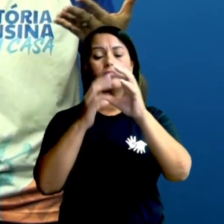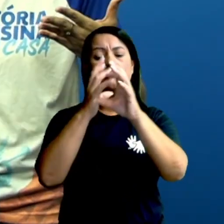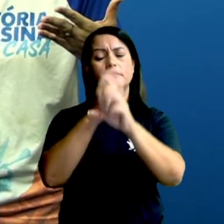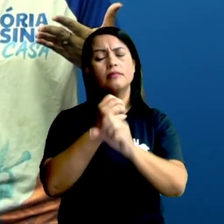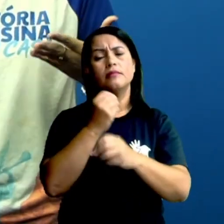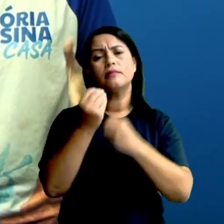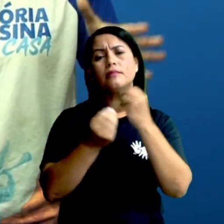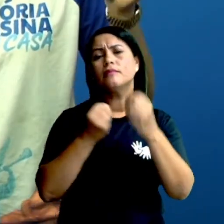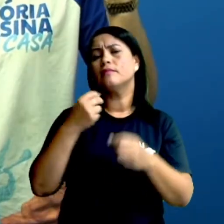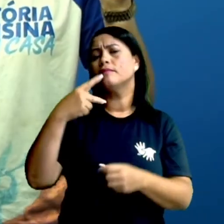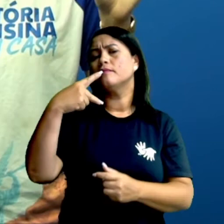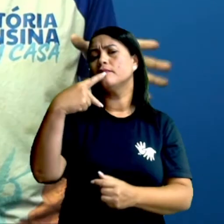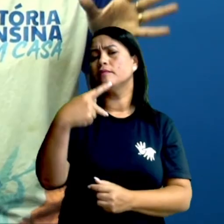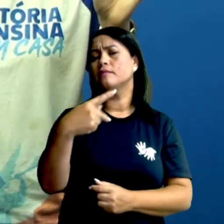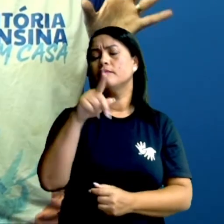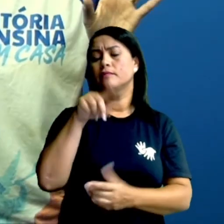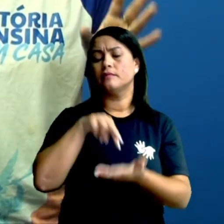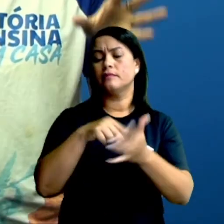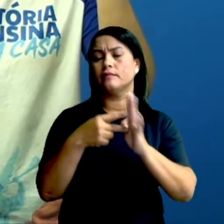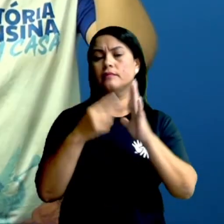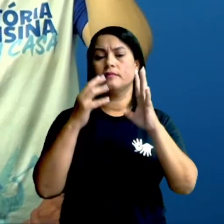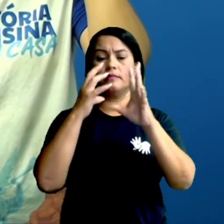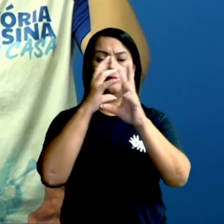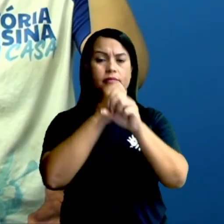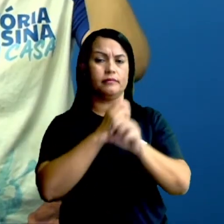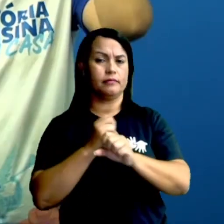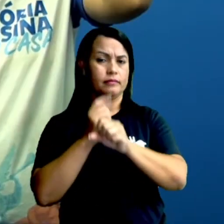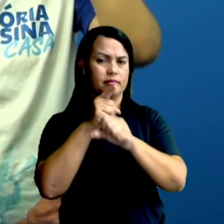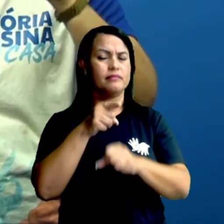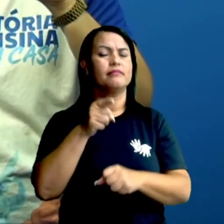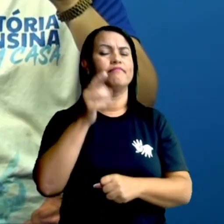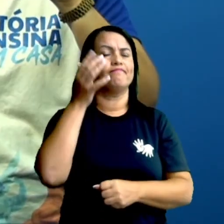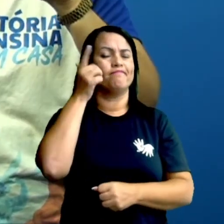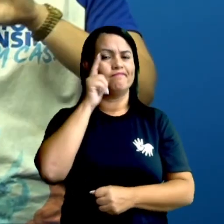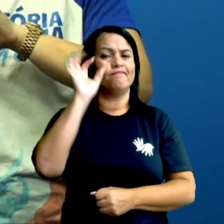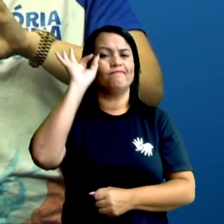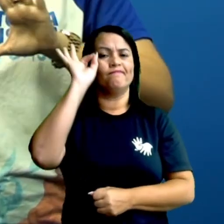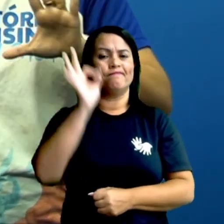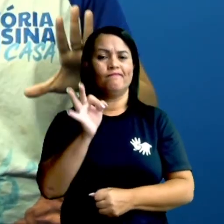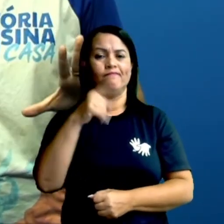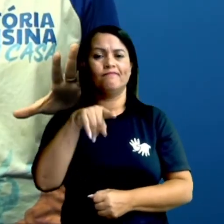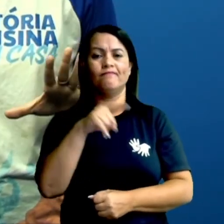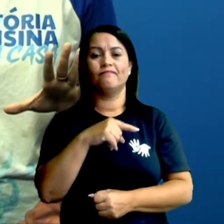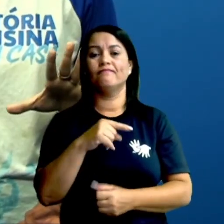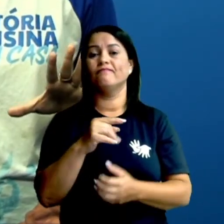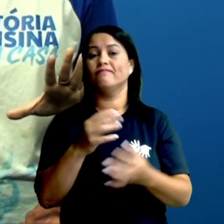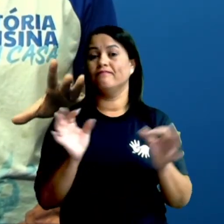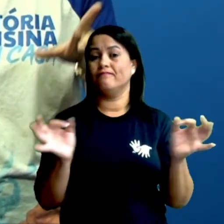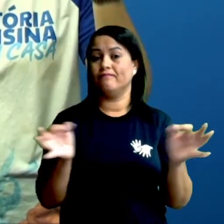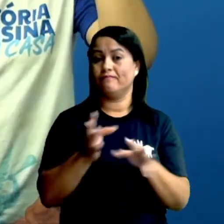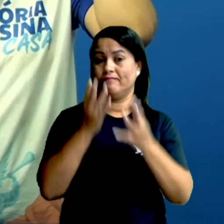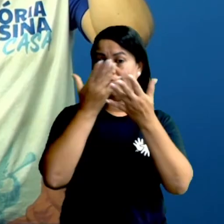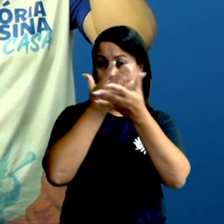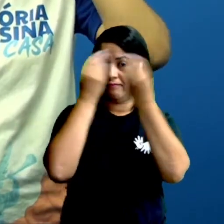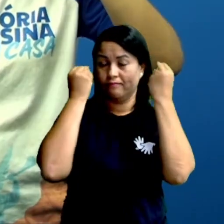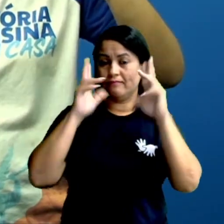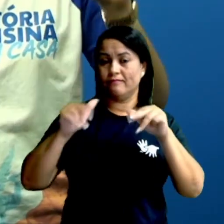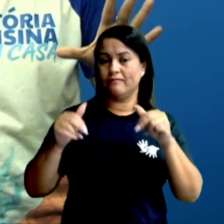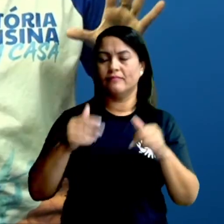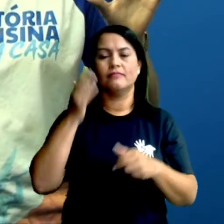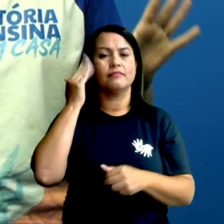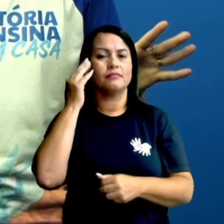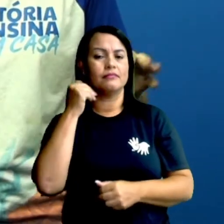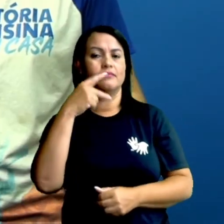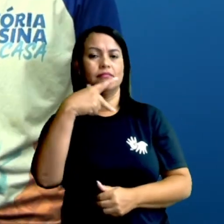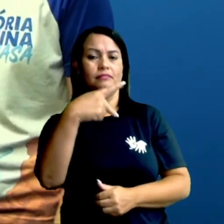perímetro é o quê? A soma de todos os lados. Garanto que vocês vão terminar essa aula e não vão mais esquecer. Vai dizer, perímetro